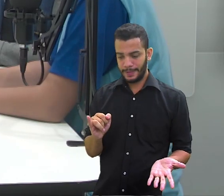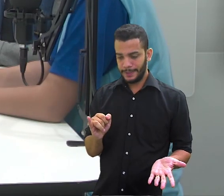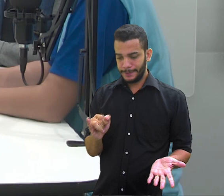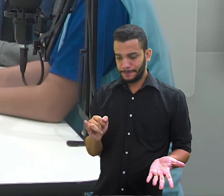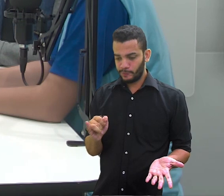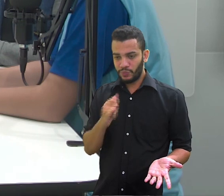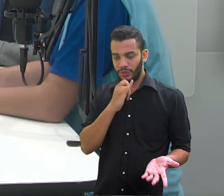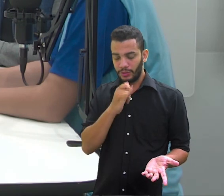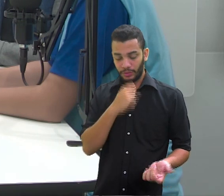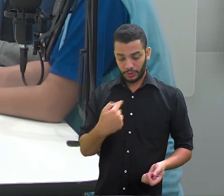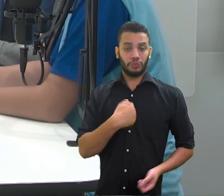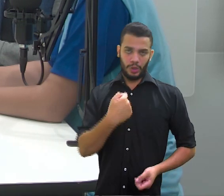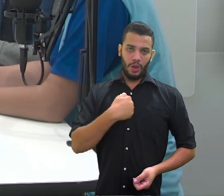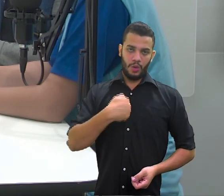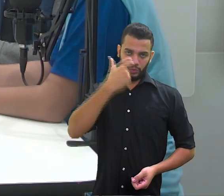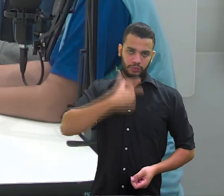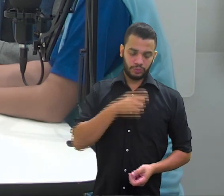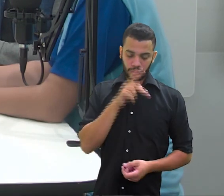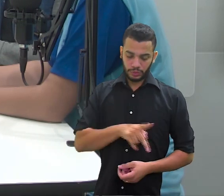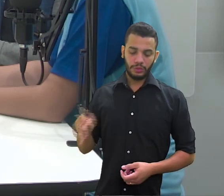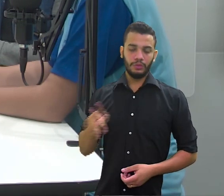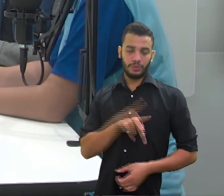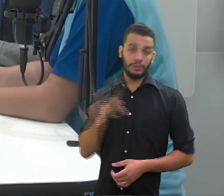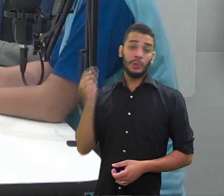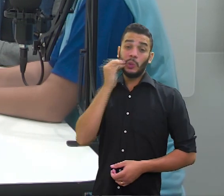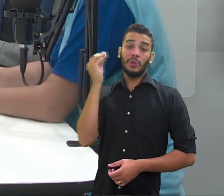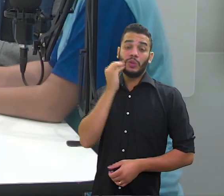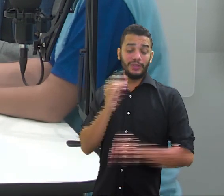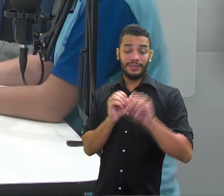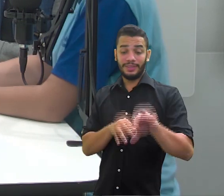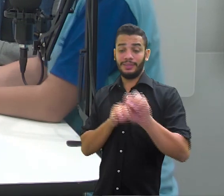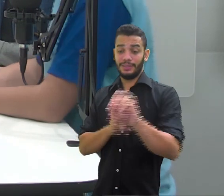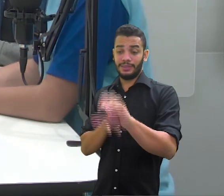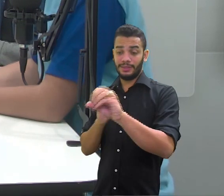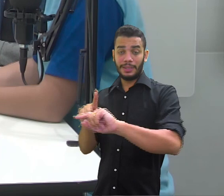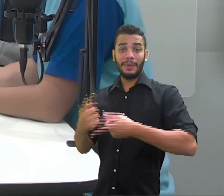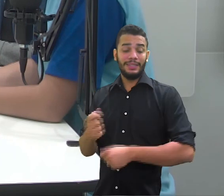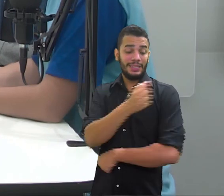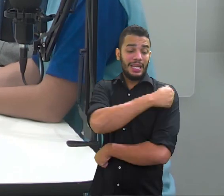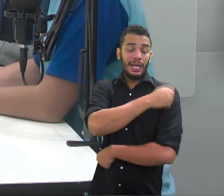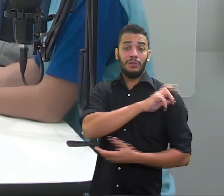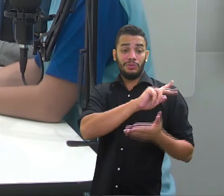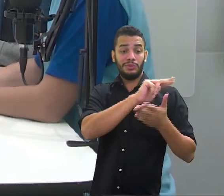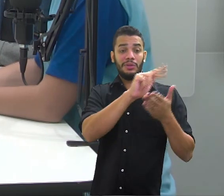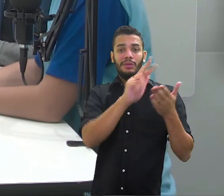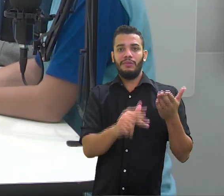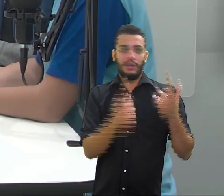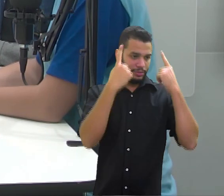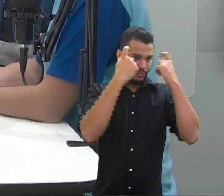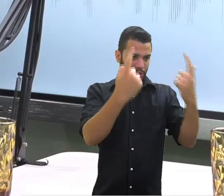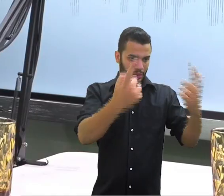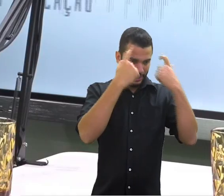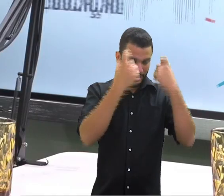cadeira voando, papel? Não funciona. Como você vai conseguir ouvir o professor se ele está completamente estressado o tempo